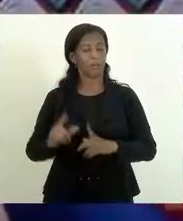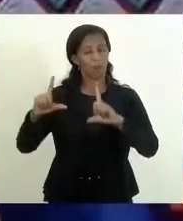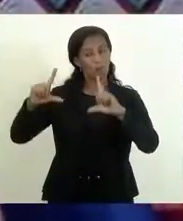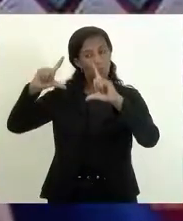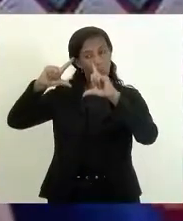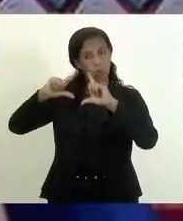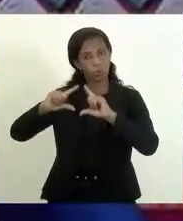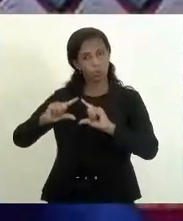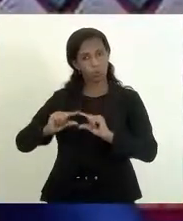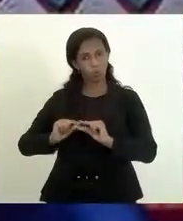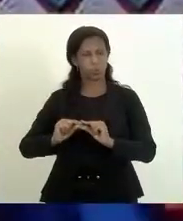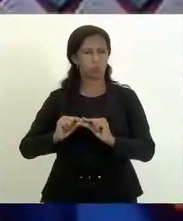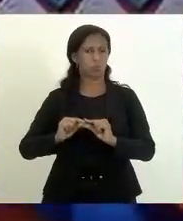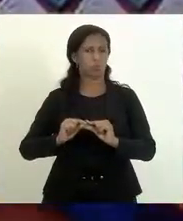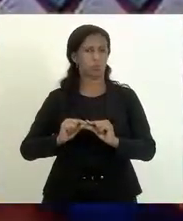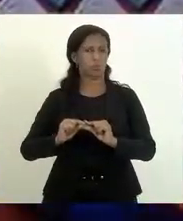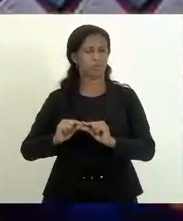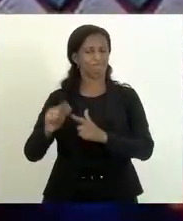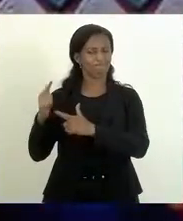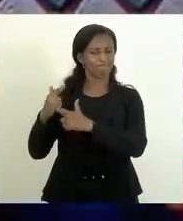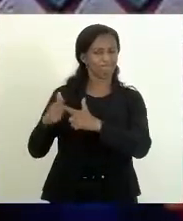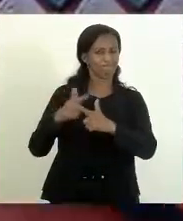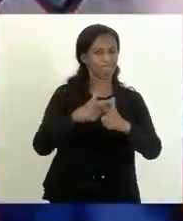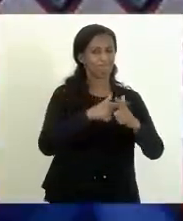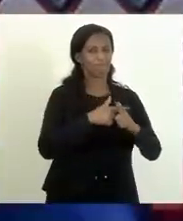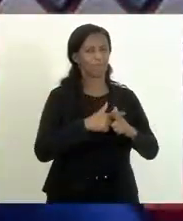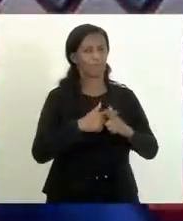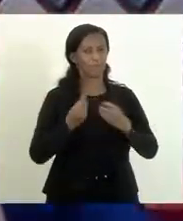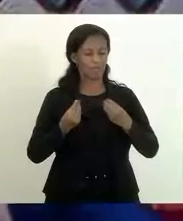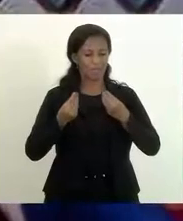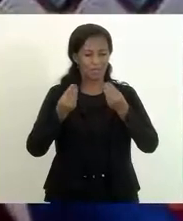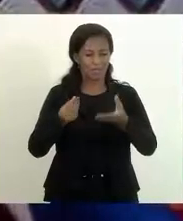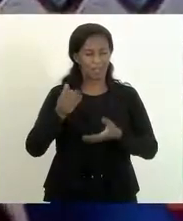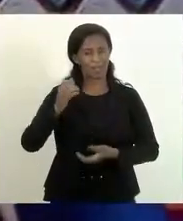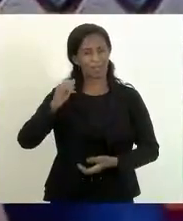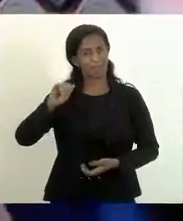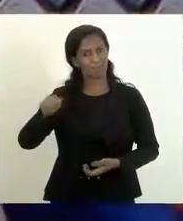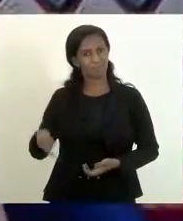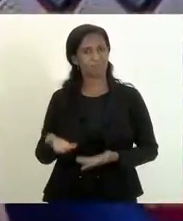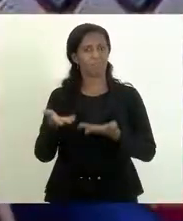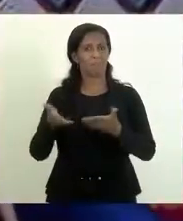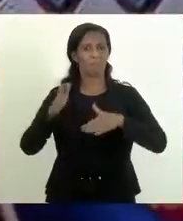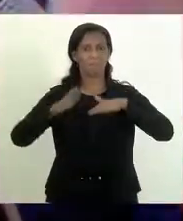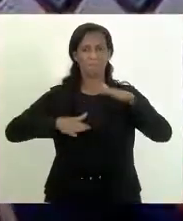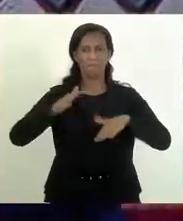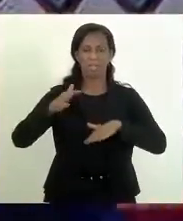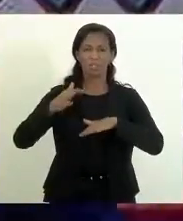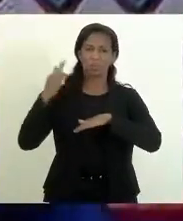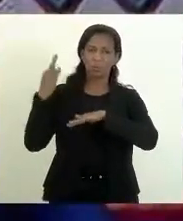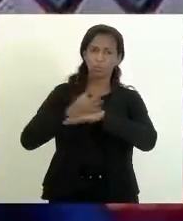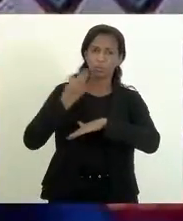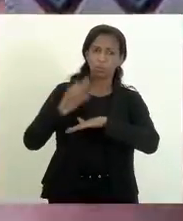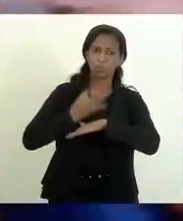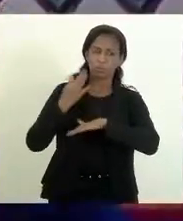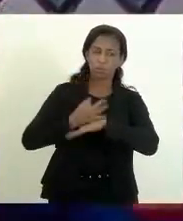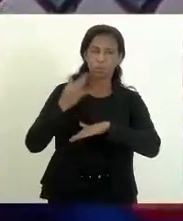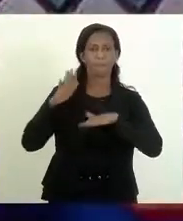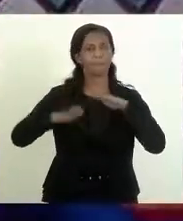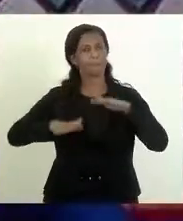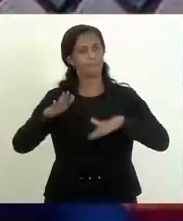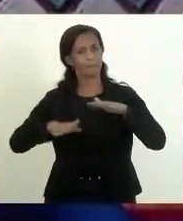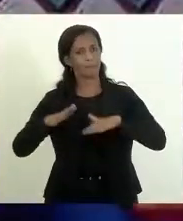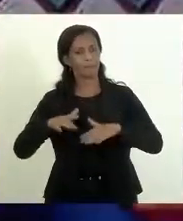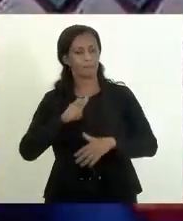diminuir essas iniquidades que deram a possibilidade, mesmo na resistência, mesmo